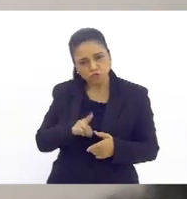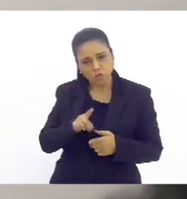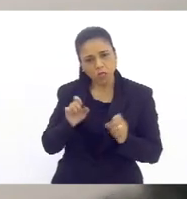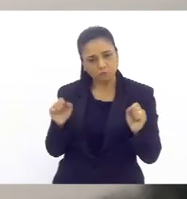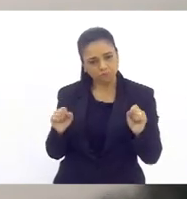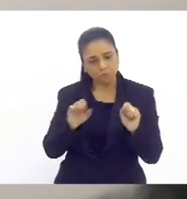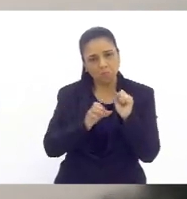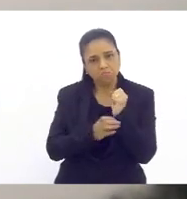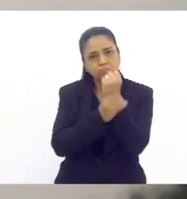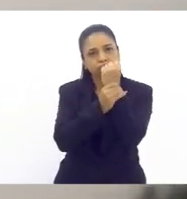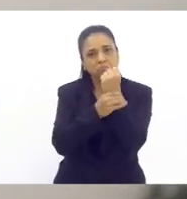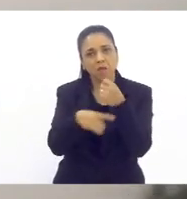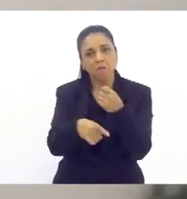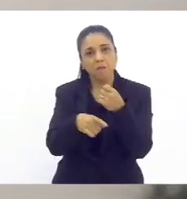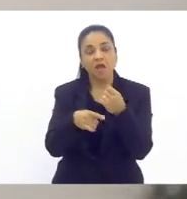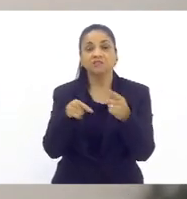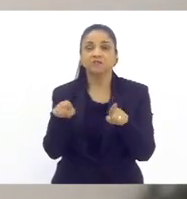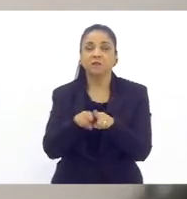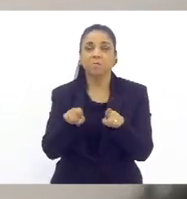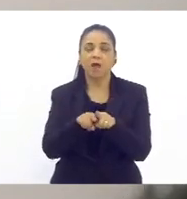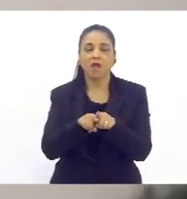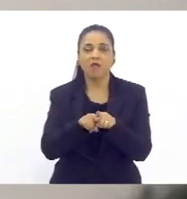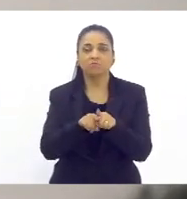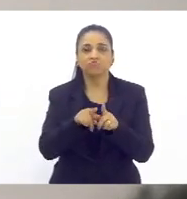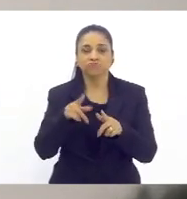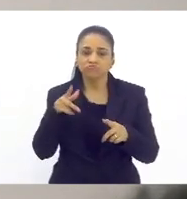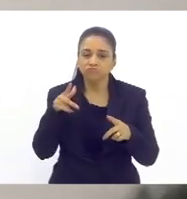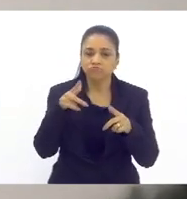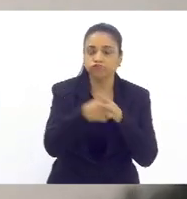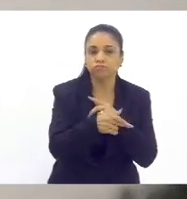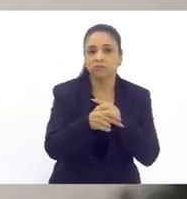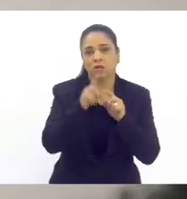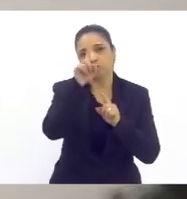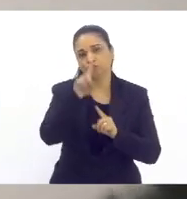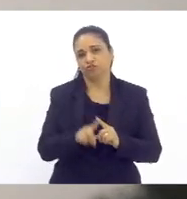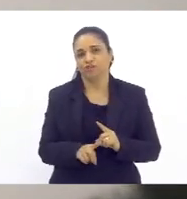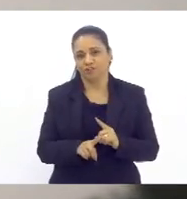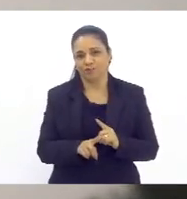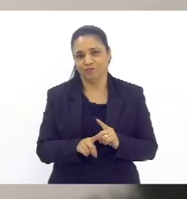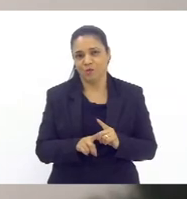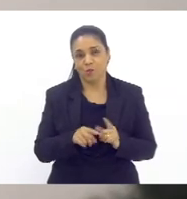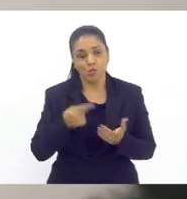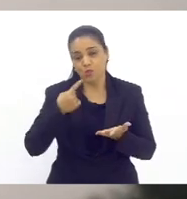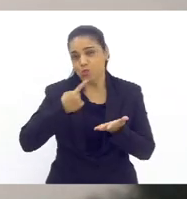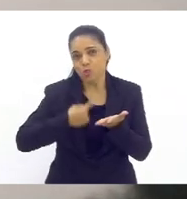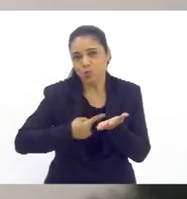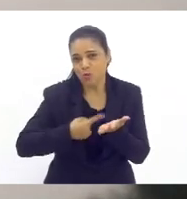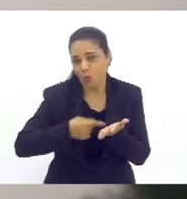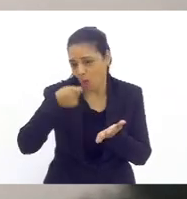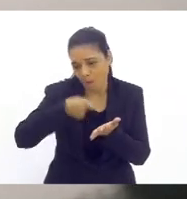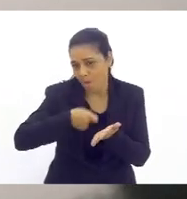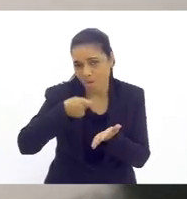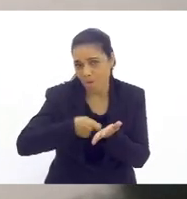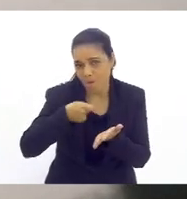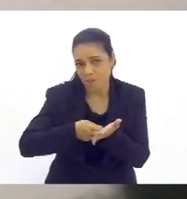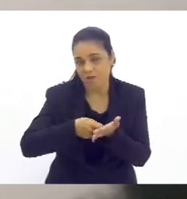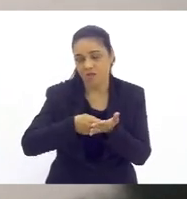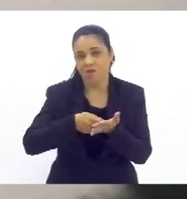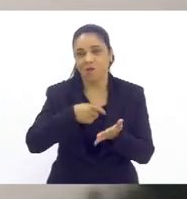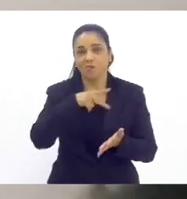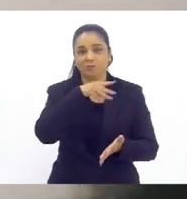o próprio violador desses direitos né do próprio de não conseguimos cumprir né o ministério público na constituição